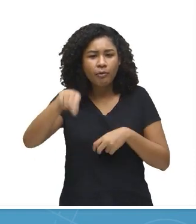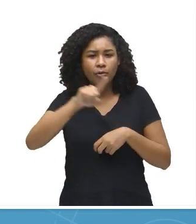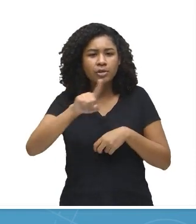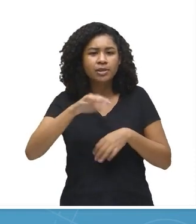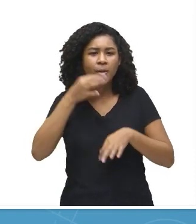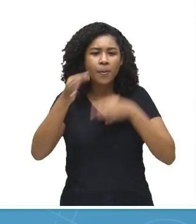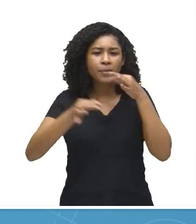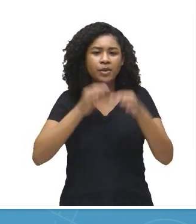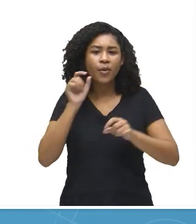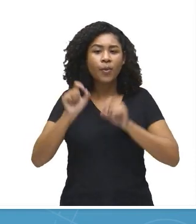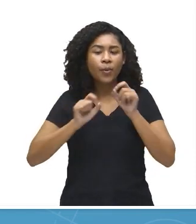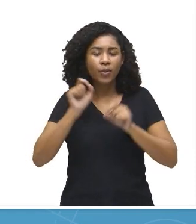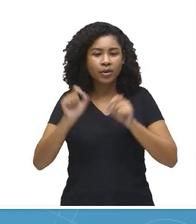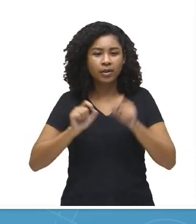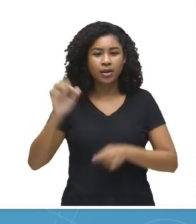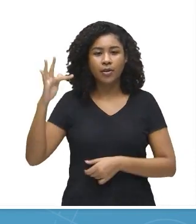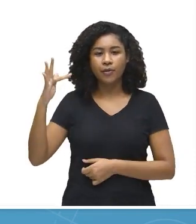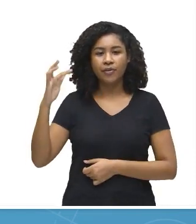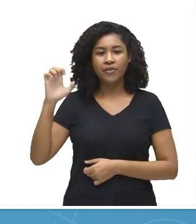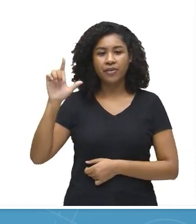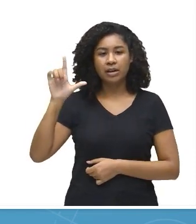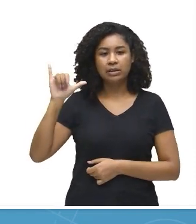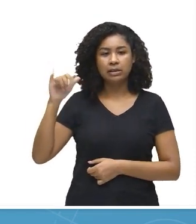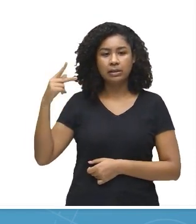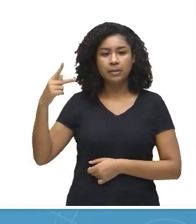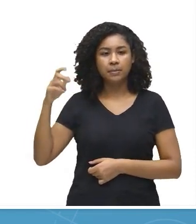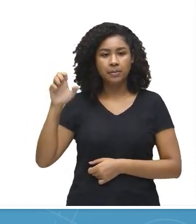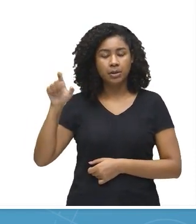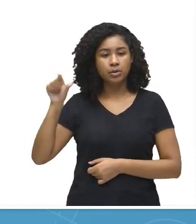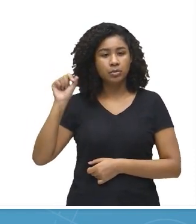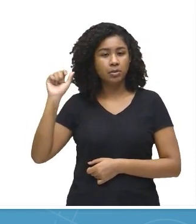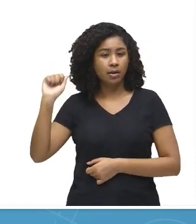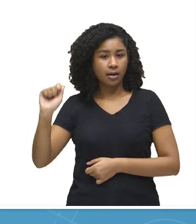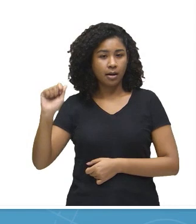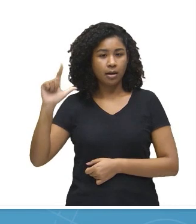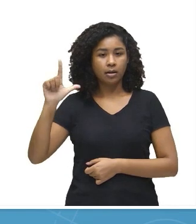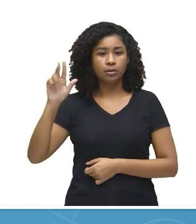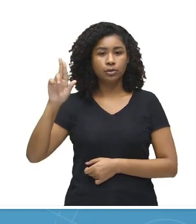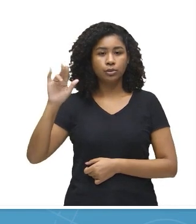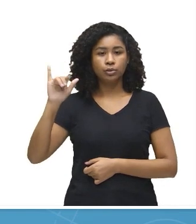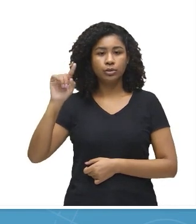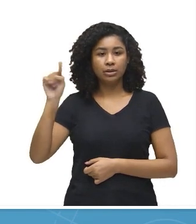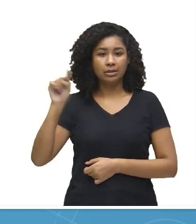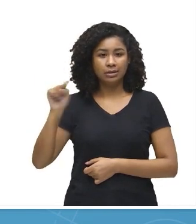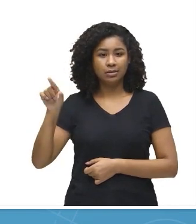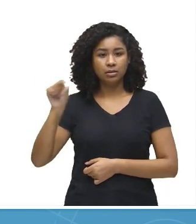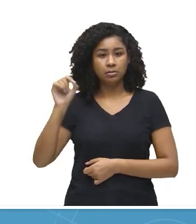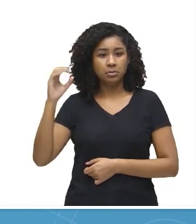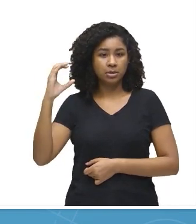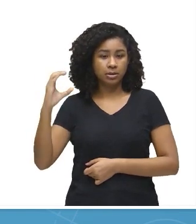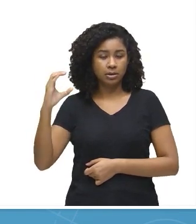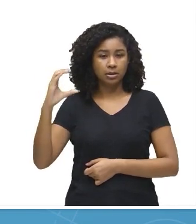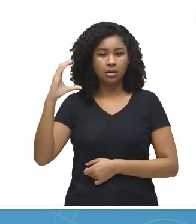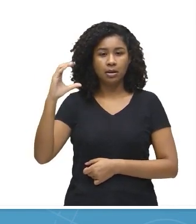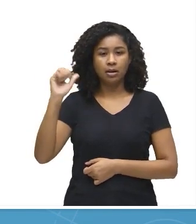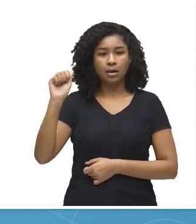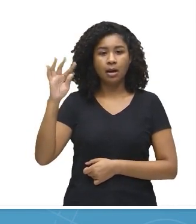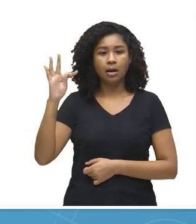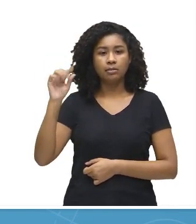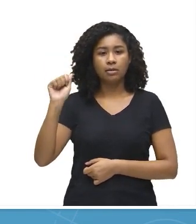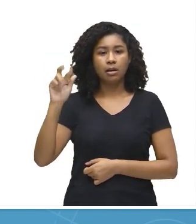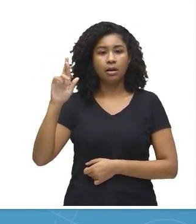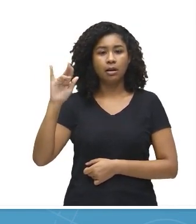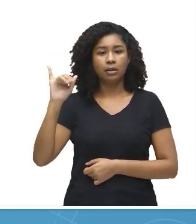Felipe respondeu a letra A, o Luiz Vitor respondeu a C, a Catarina D, a Maria Isabel